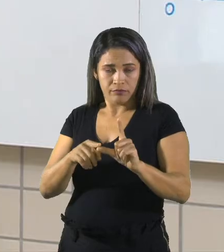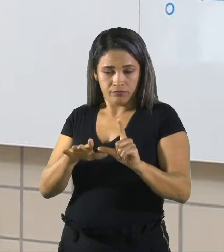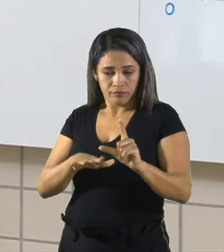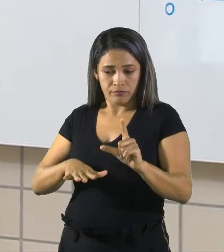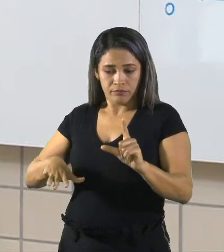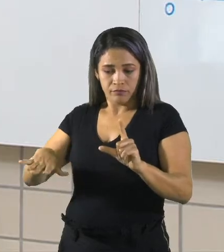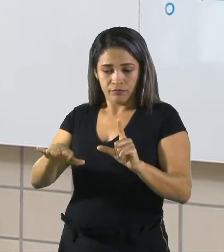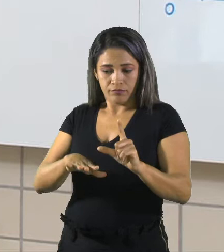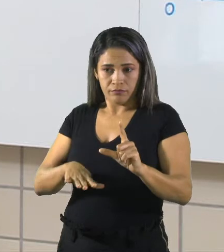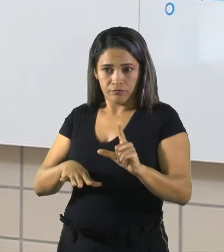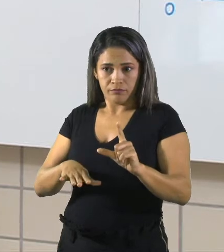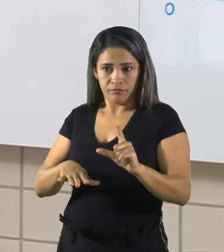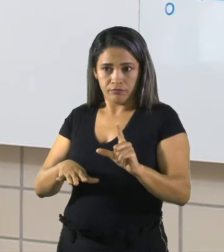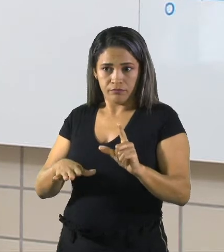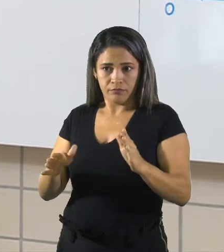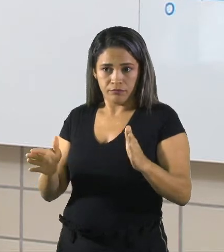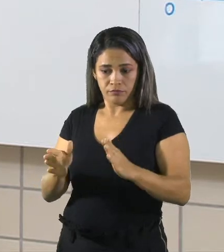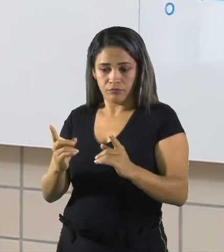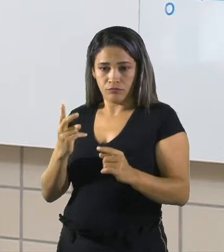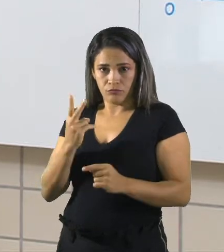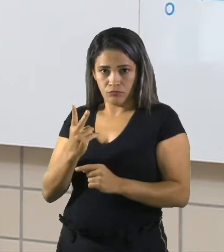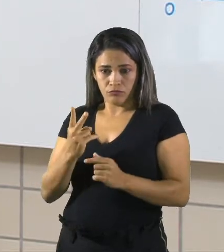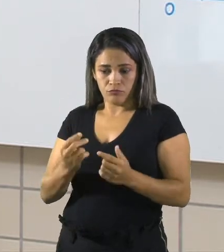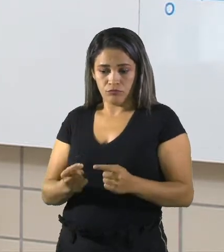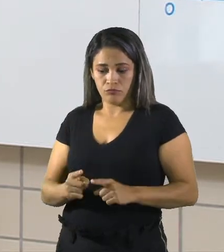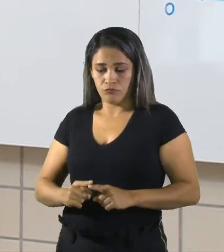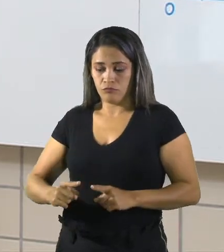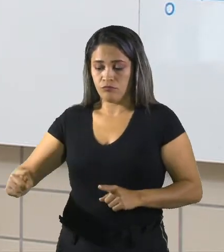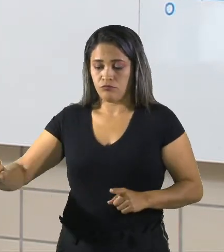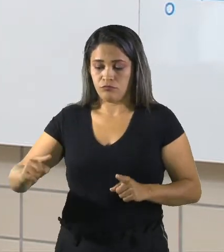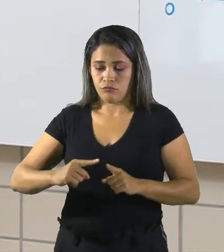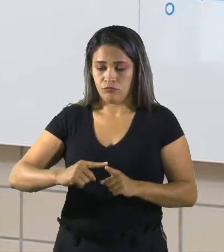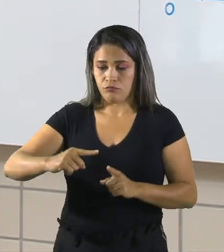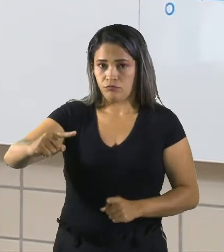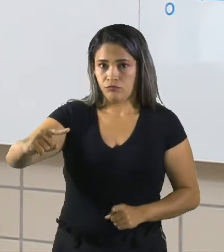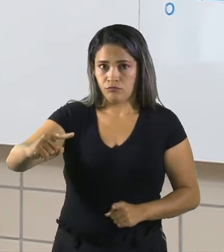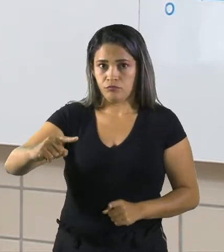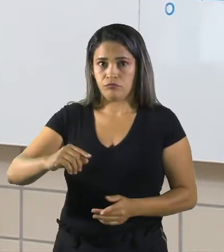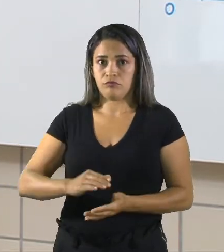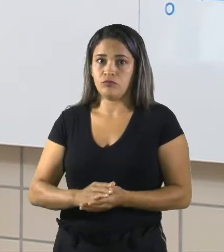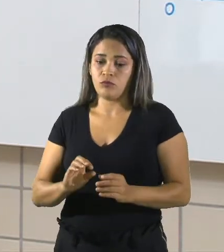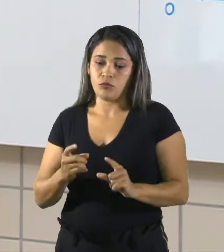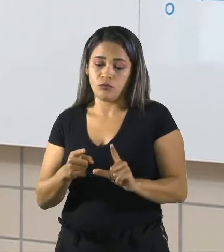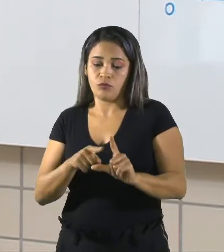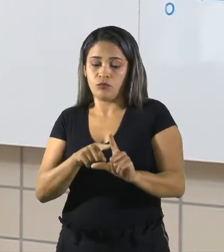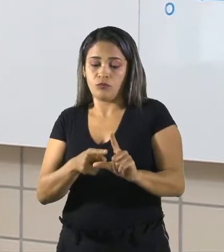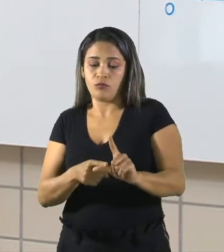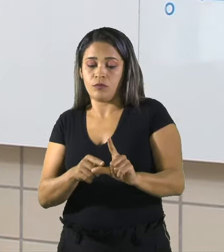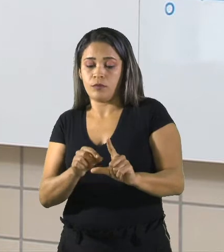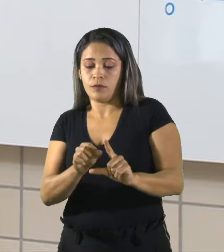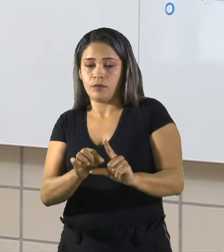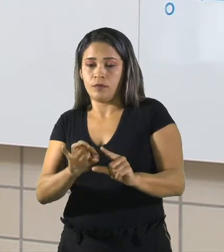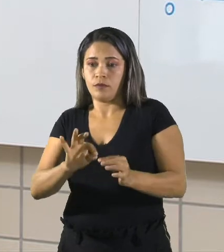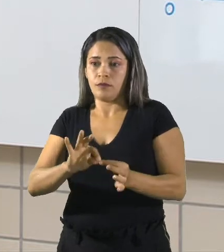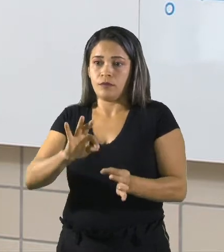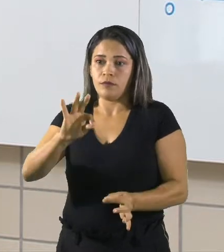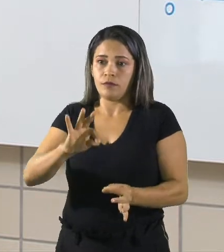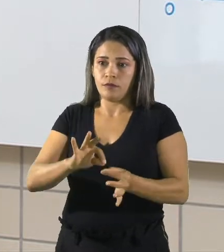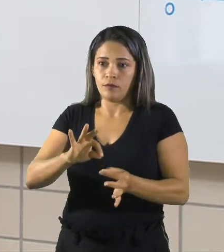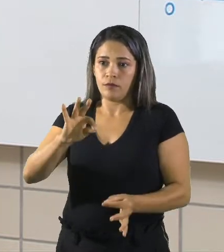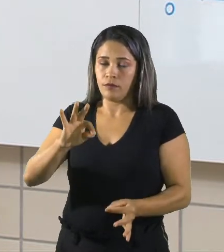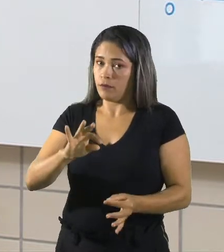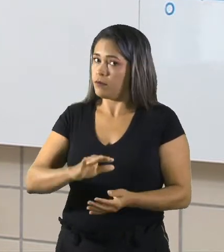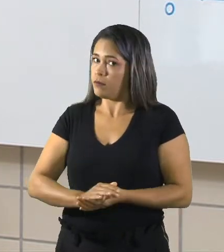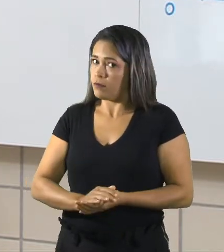região delimitada por duas retas ou a medida da abertura entre essas duas semirretas. Tranquilo até